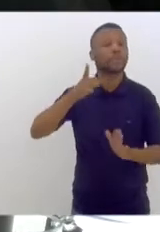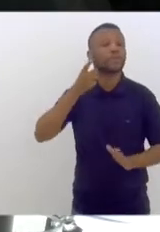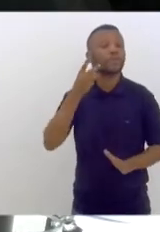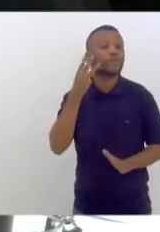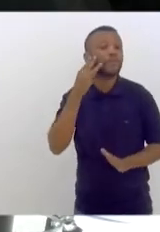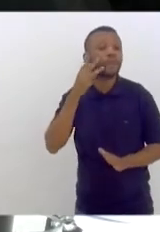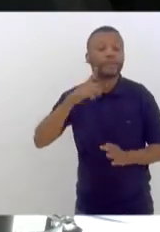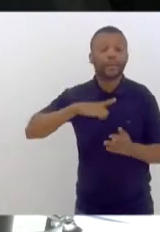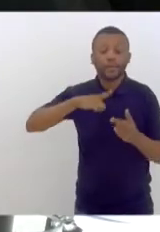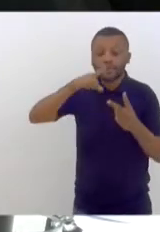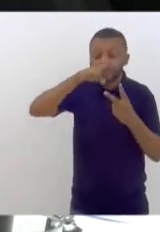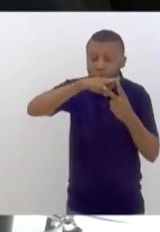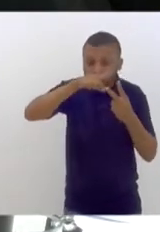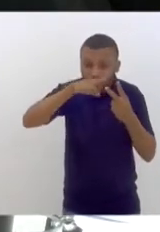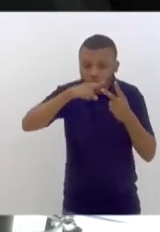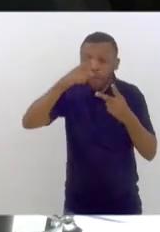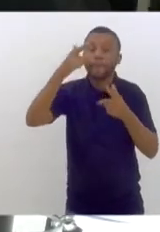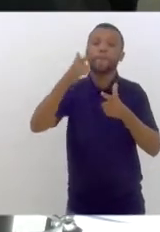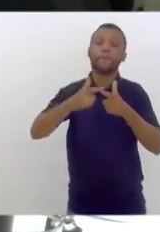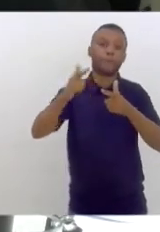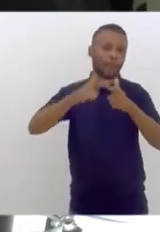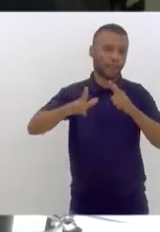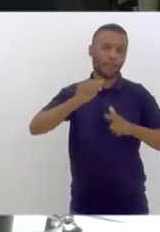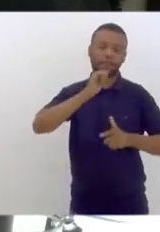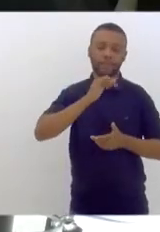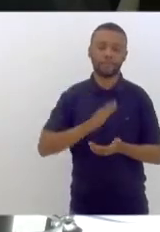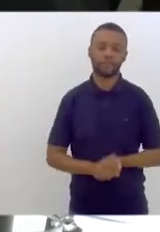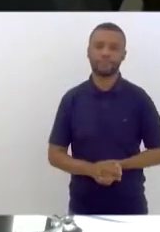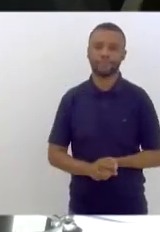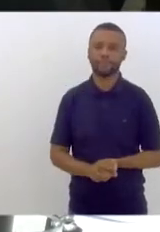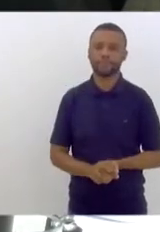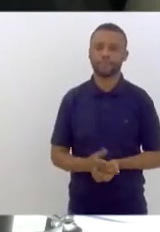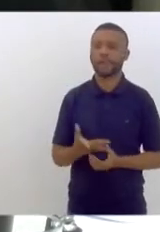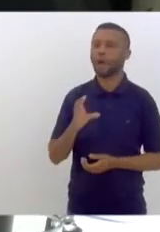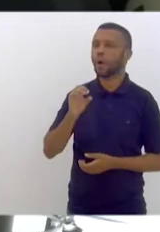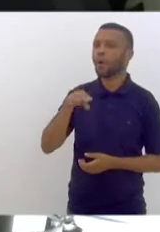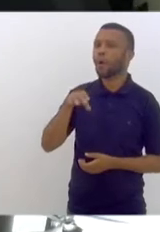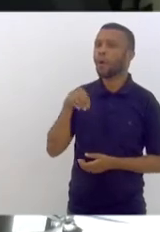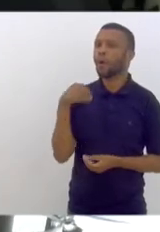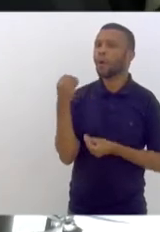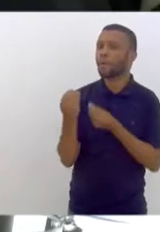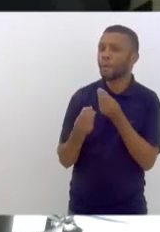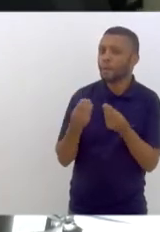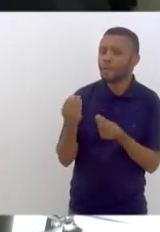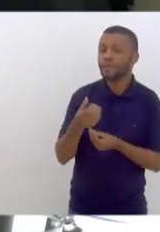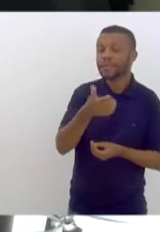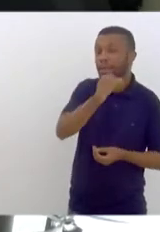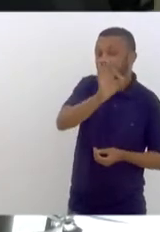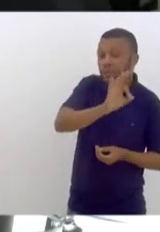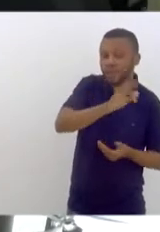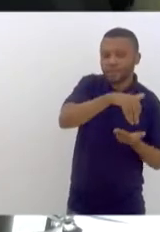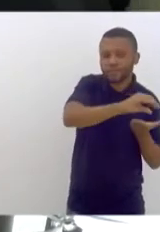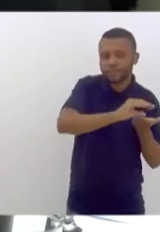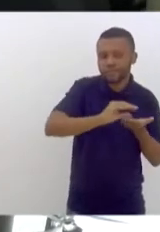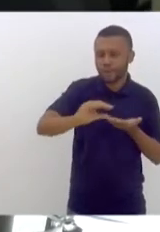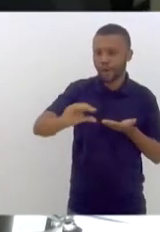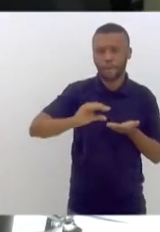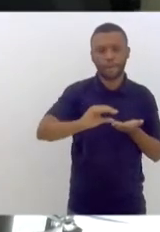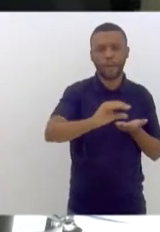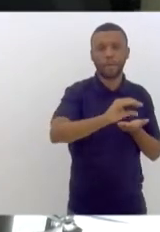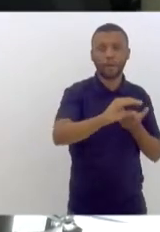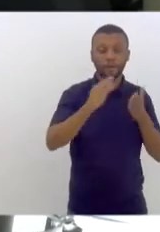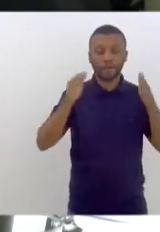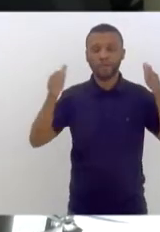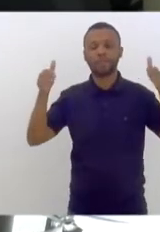questões. Como partilhar os 10% que vai para a